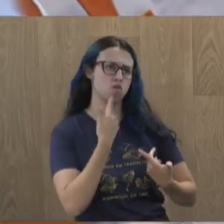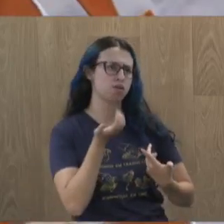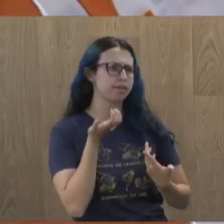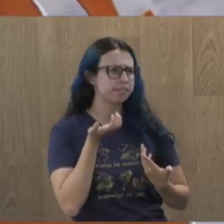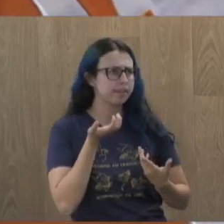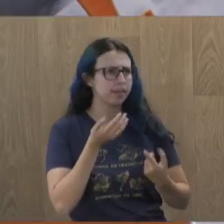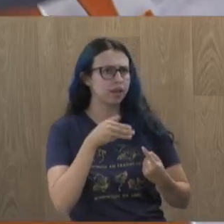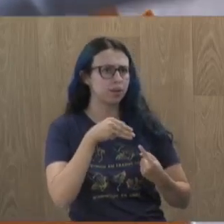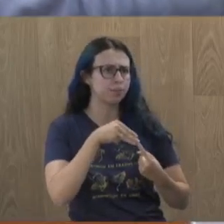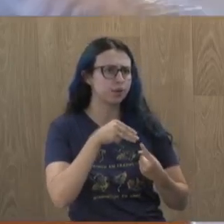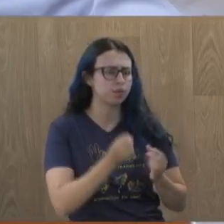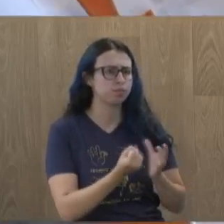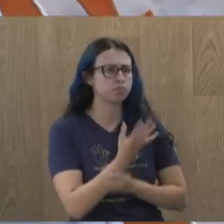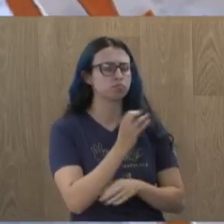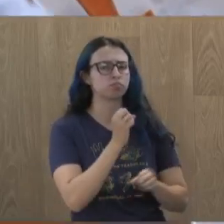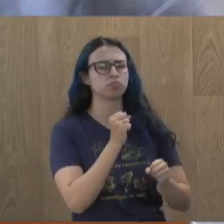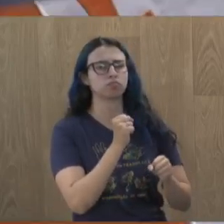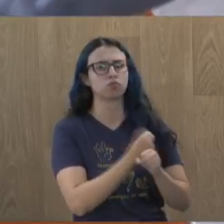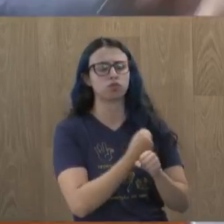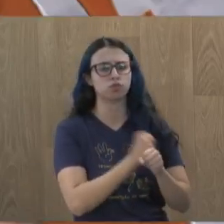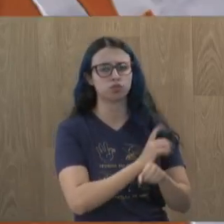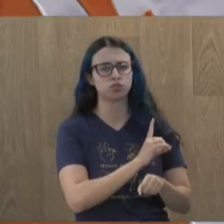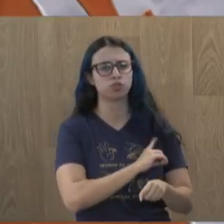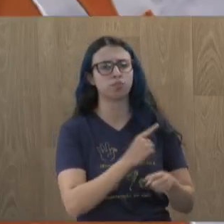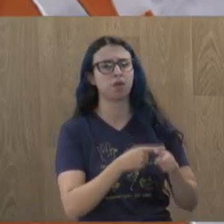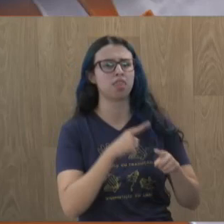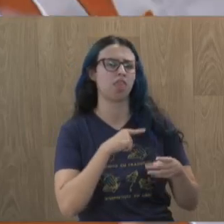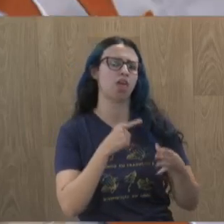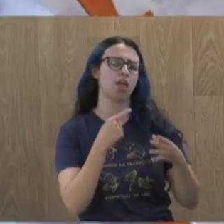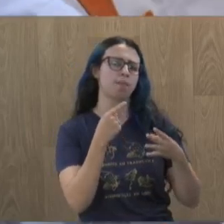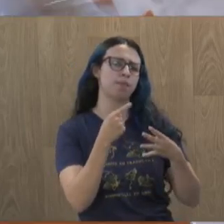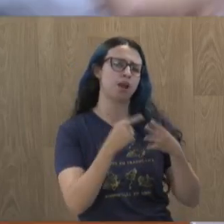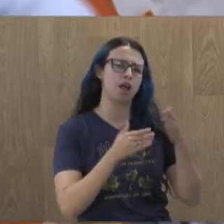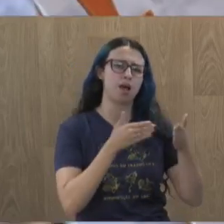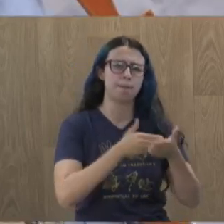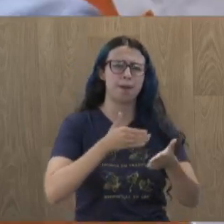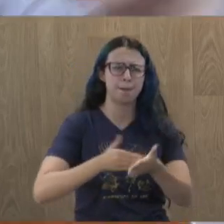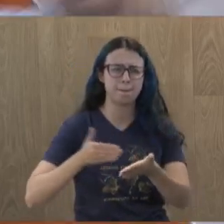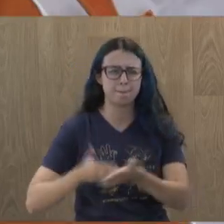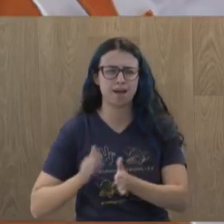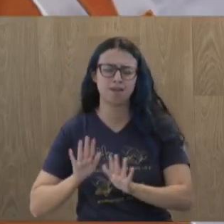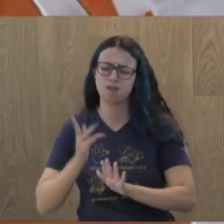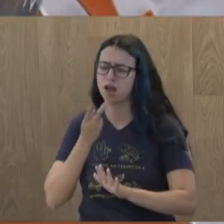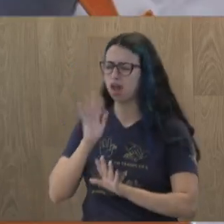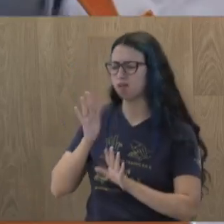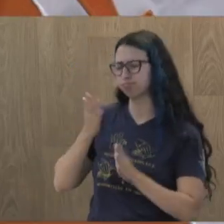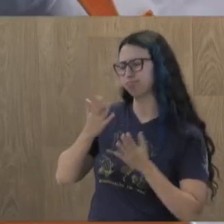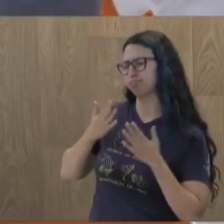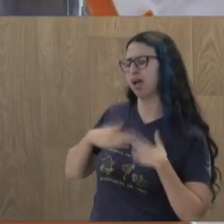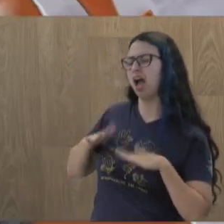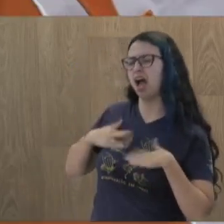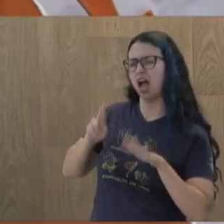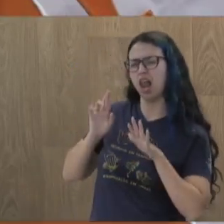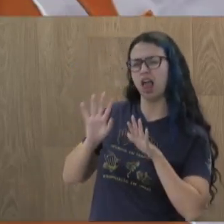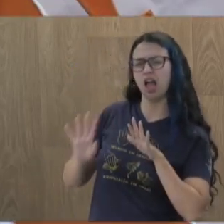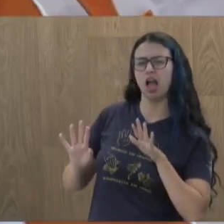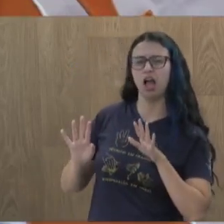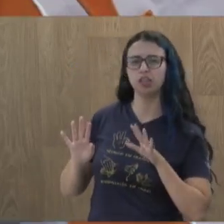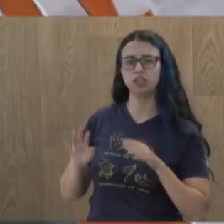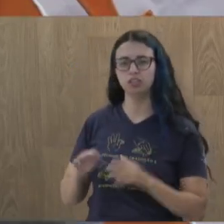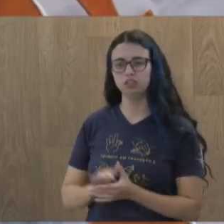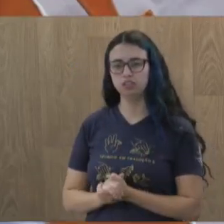tem jeito, está barrando isso aqui, tem uma questão lá do bispo, tem isso, tem isso. Falei, não, deixa comigo. Chamei o Gleitz na hora no